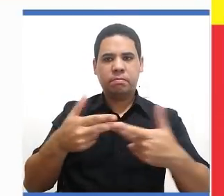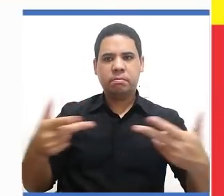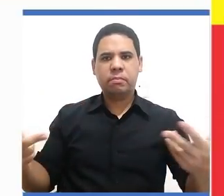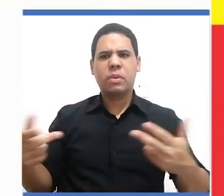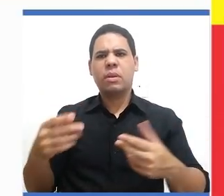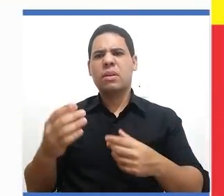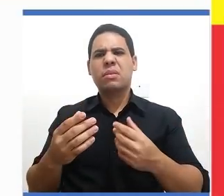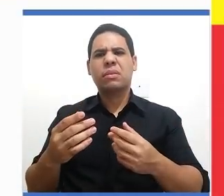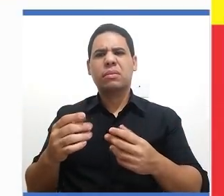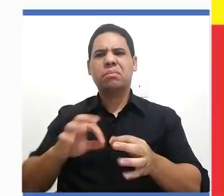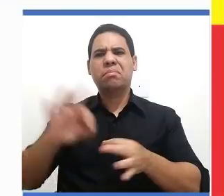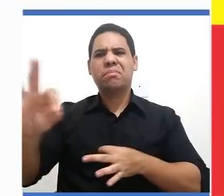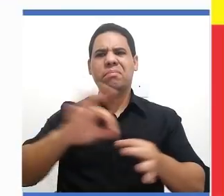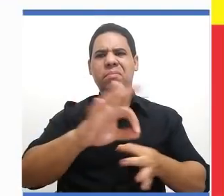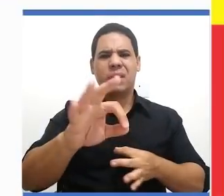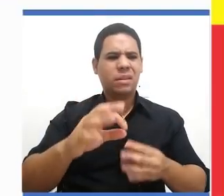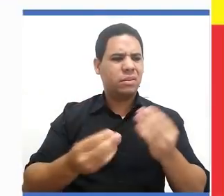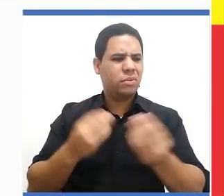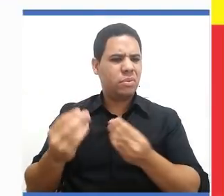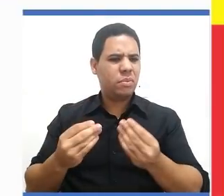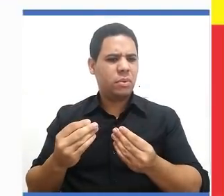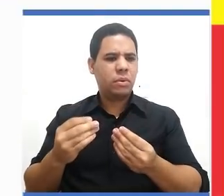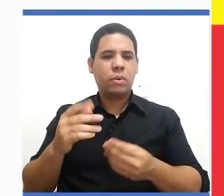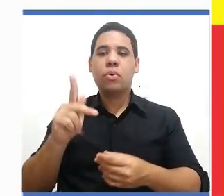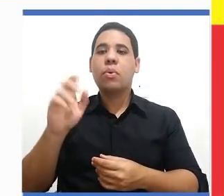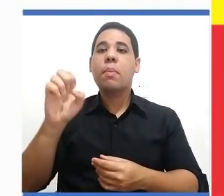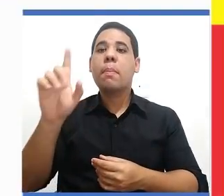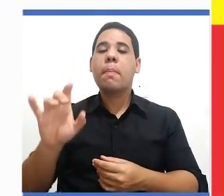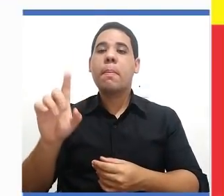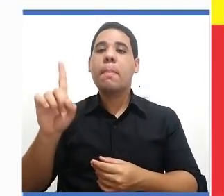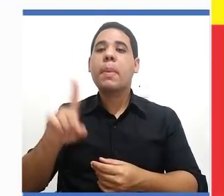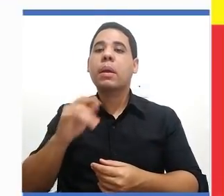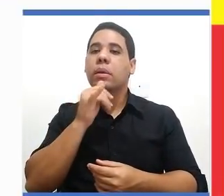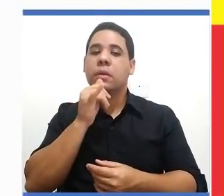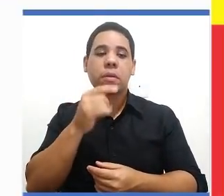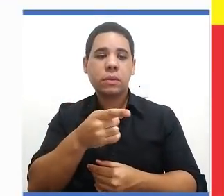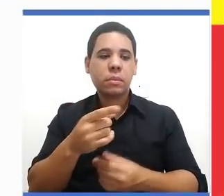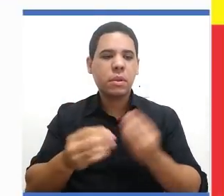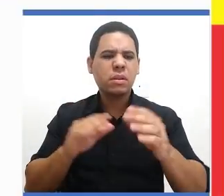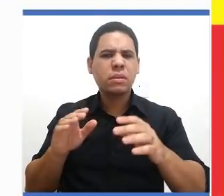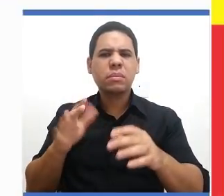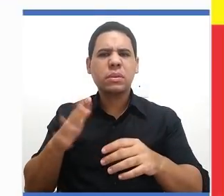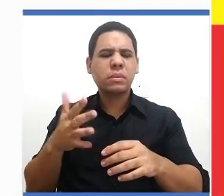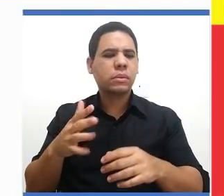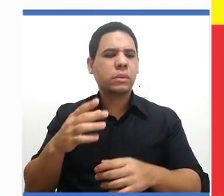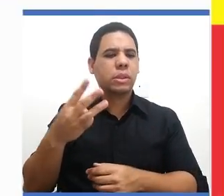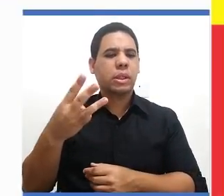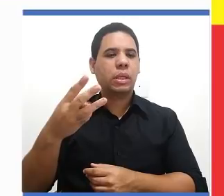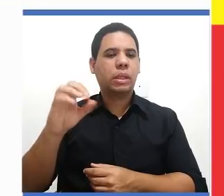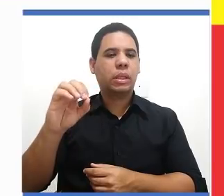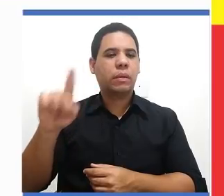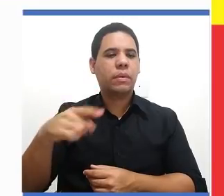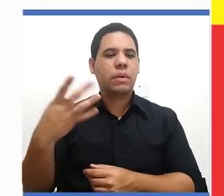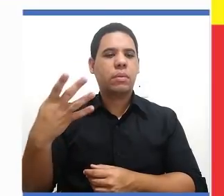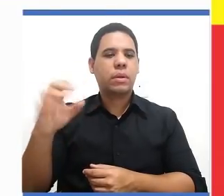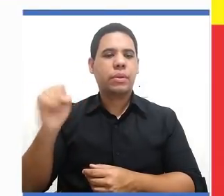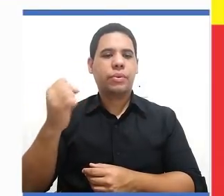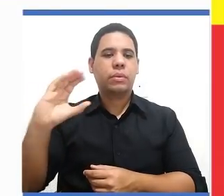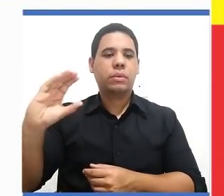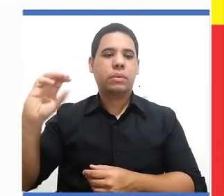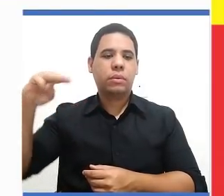aproximadamente 30,48 centímetros. A polegada, aproximadamente 2,54. A gente arredonda, a